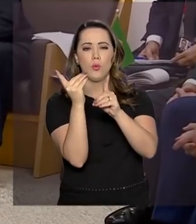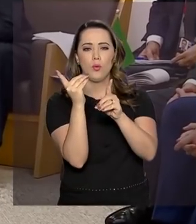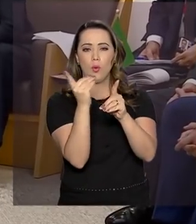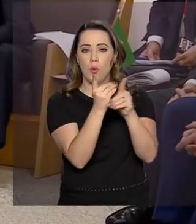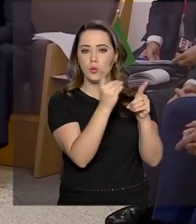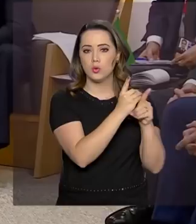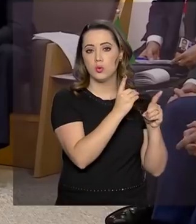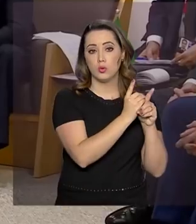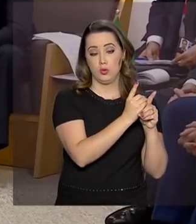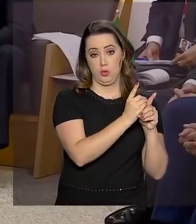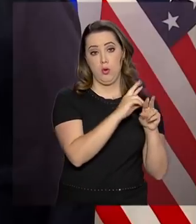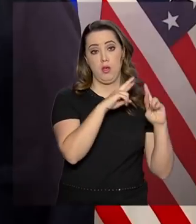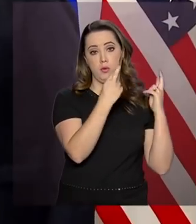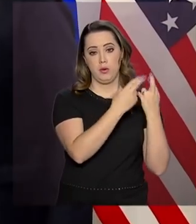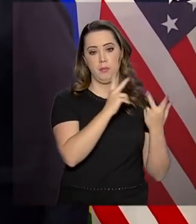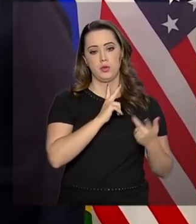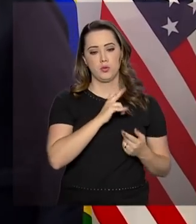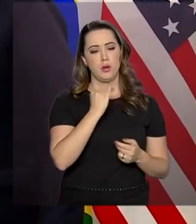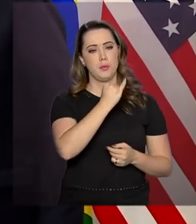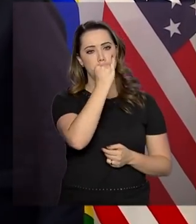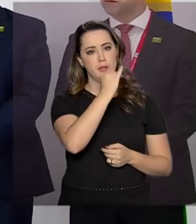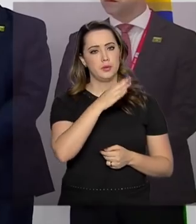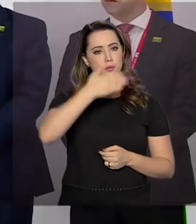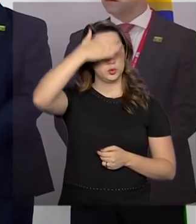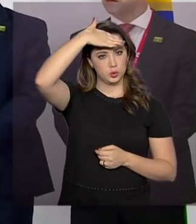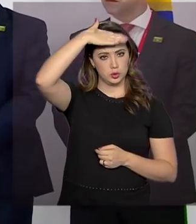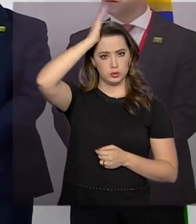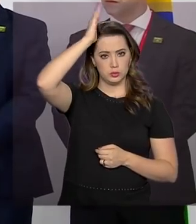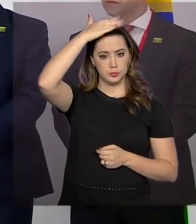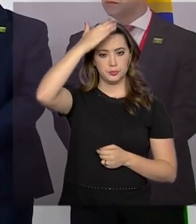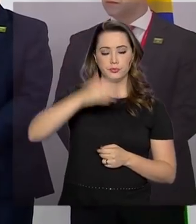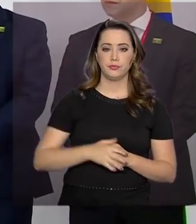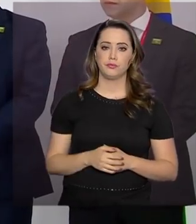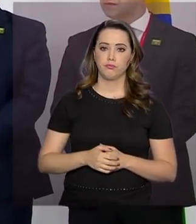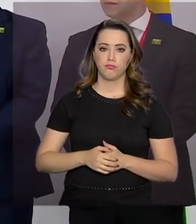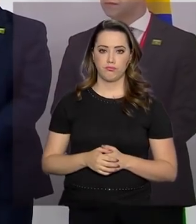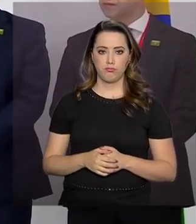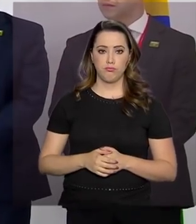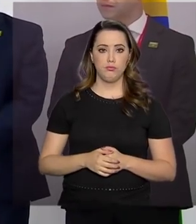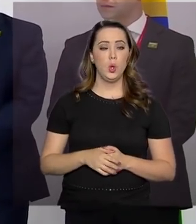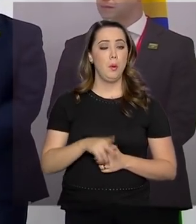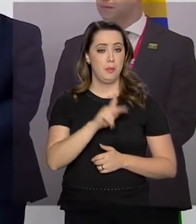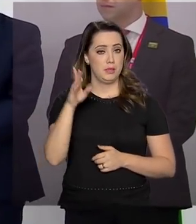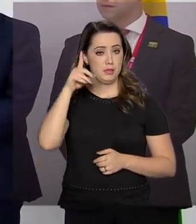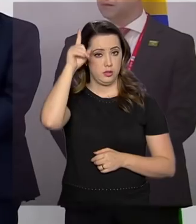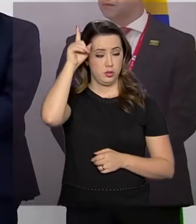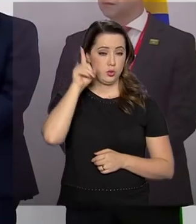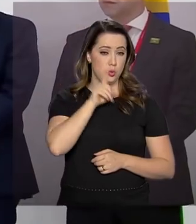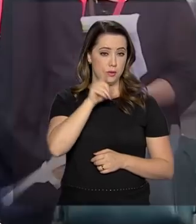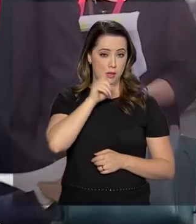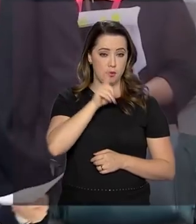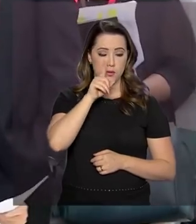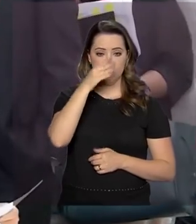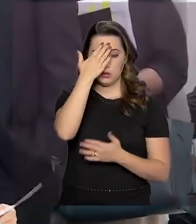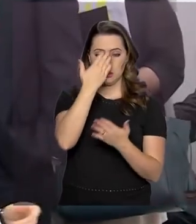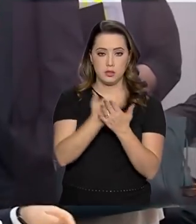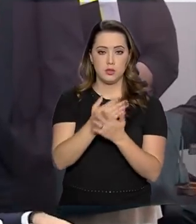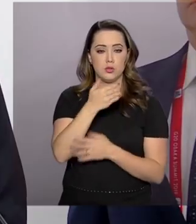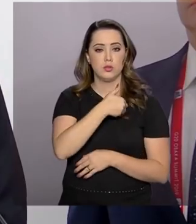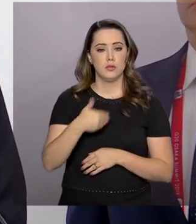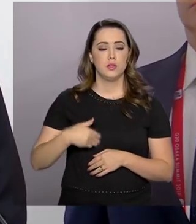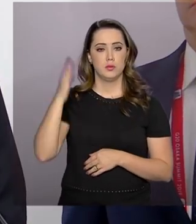paralelos importantes. Donald Trump... Ele é uma pessoa que está muito confiante no governo brasileiro. Angela